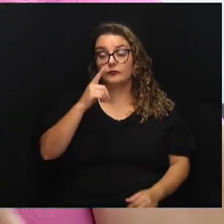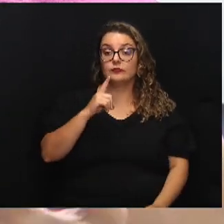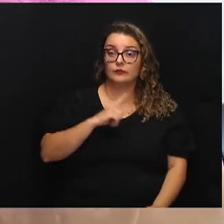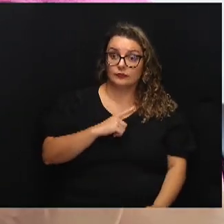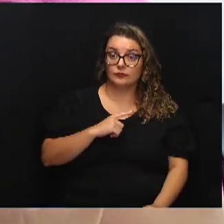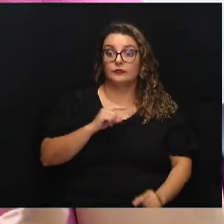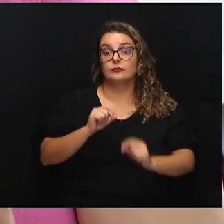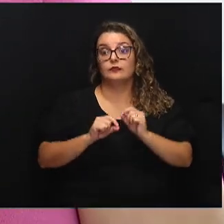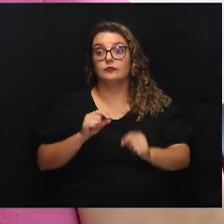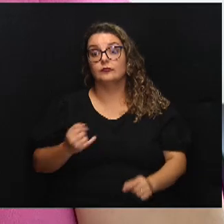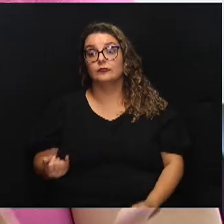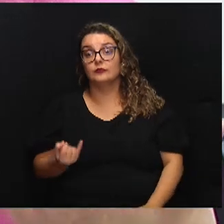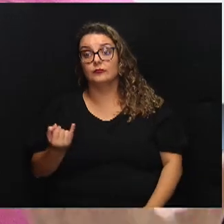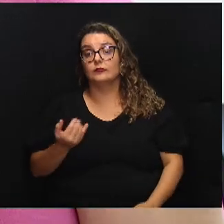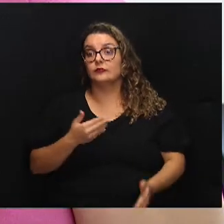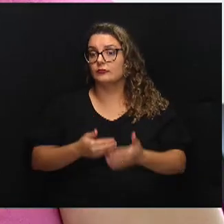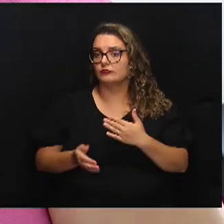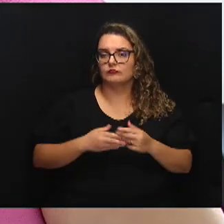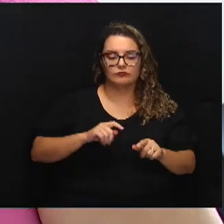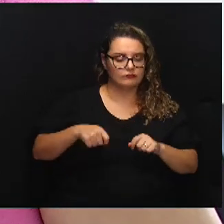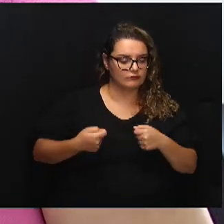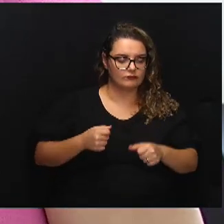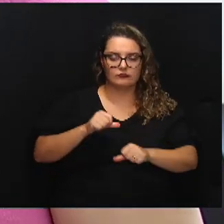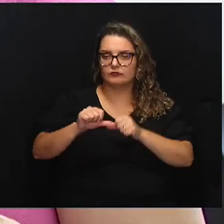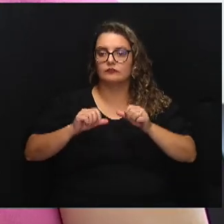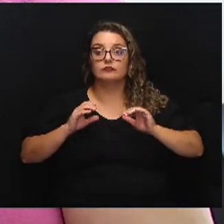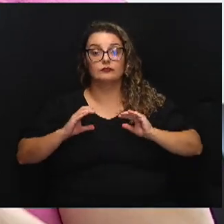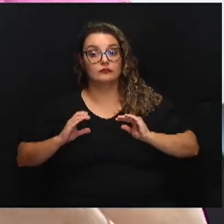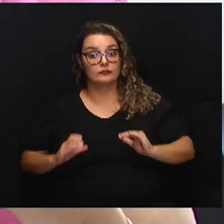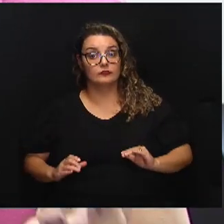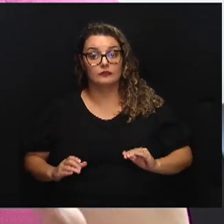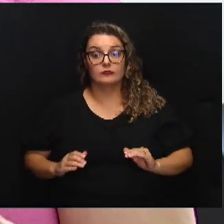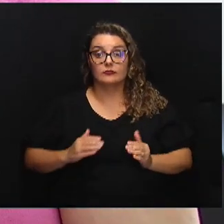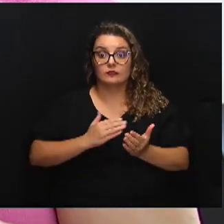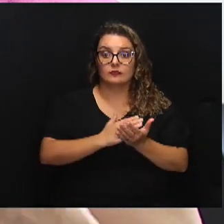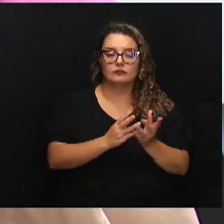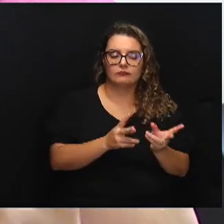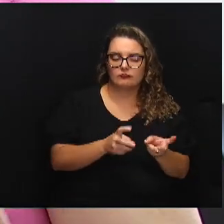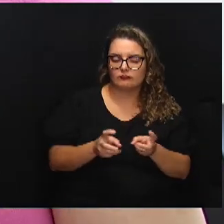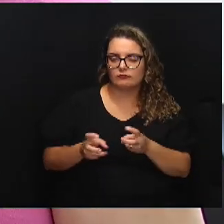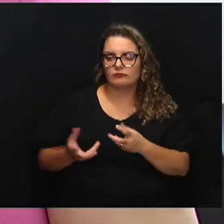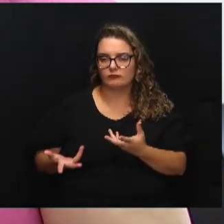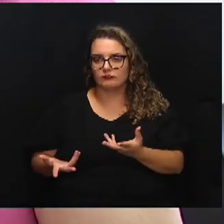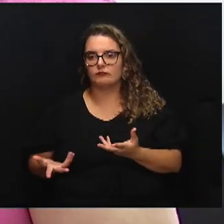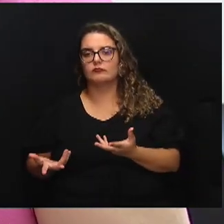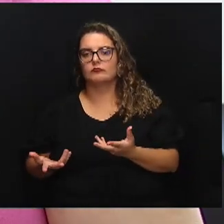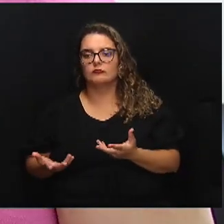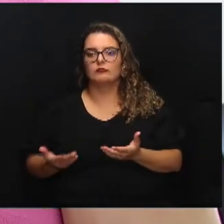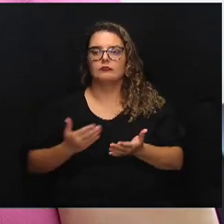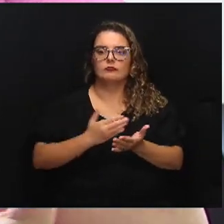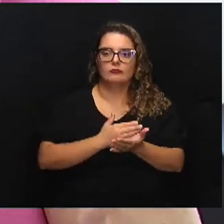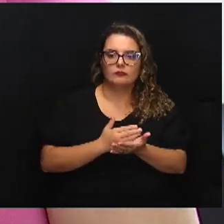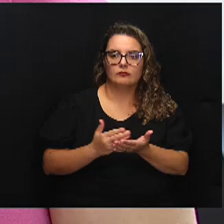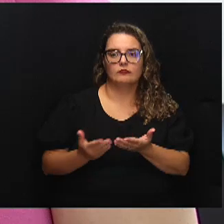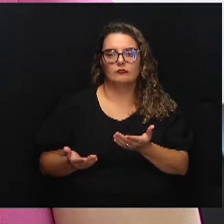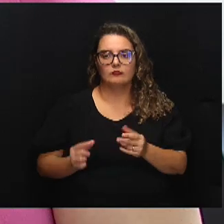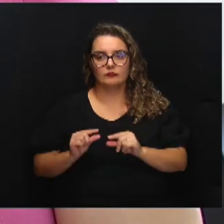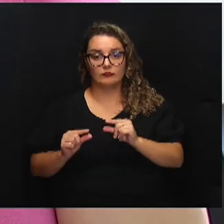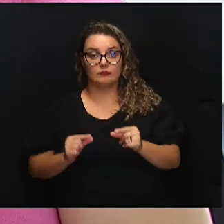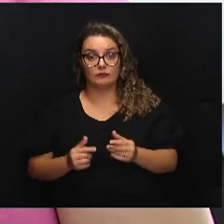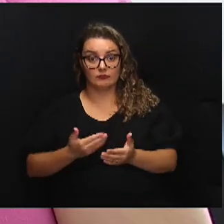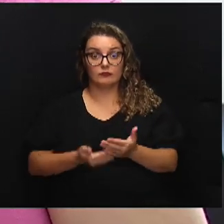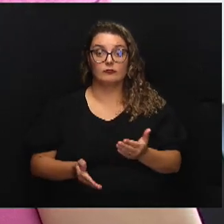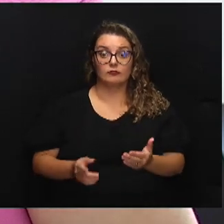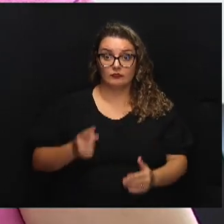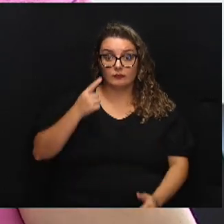é importante? Qualquer sintoma de alteração comportamental, começou a perceber o idosinho começar a ficar já um pouquinho perdido, o